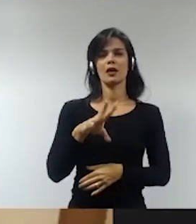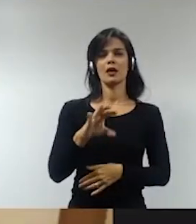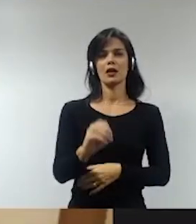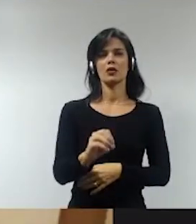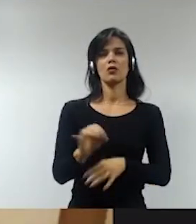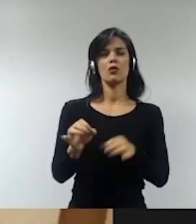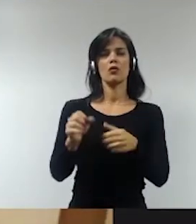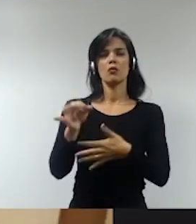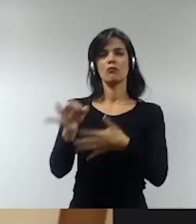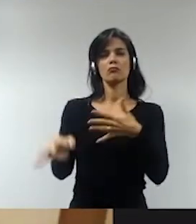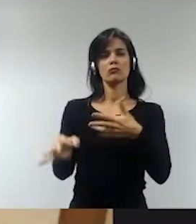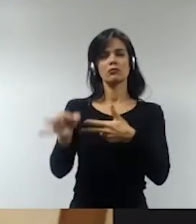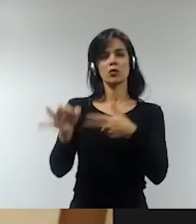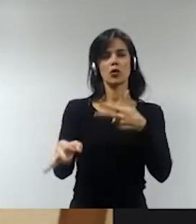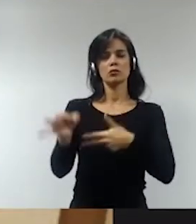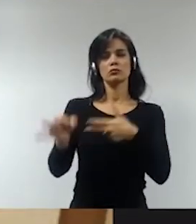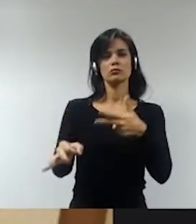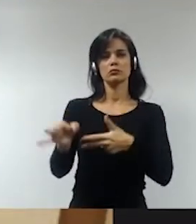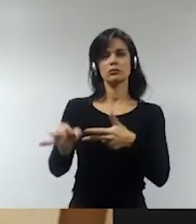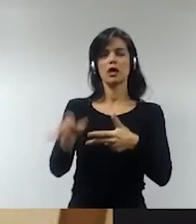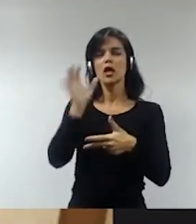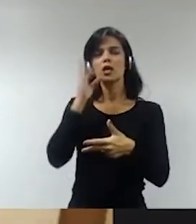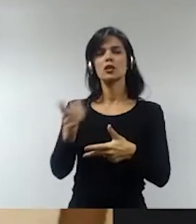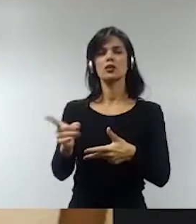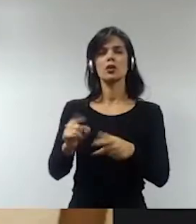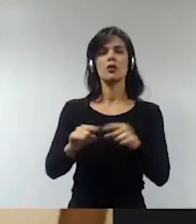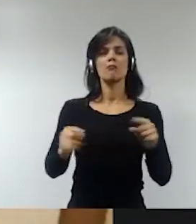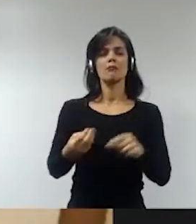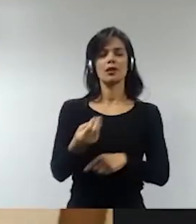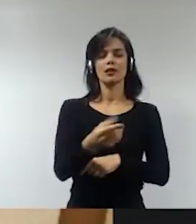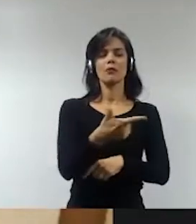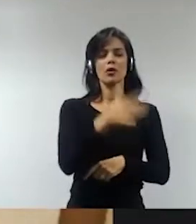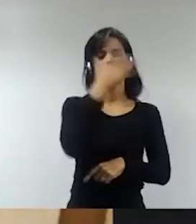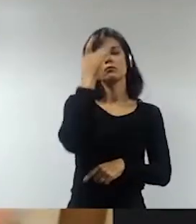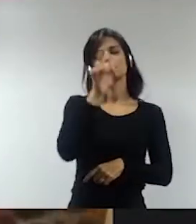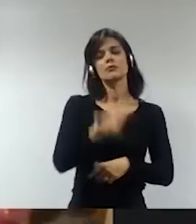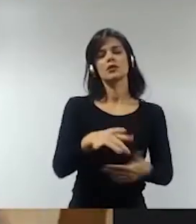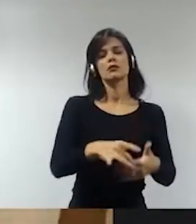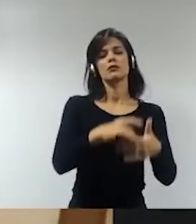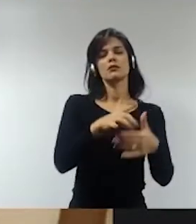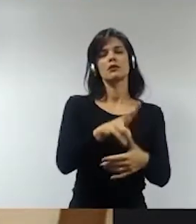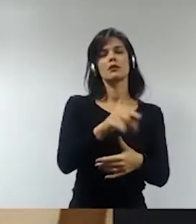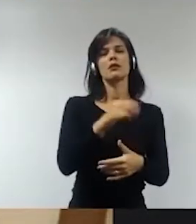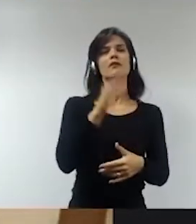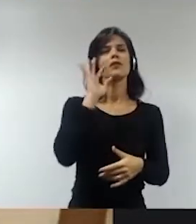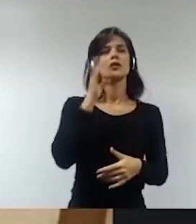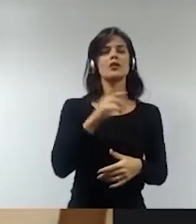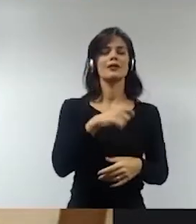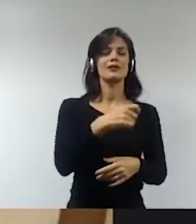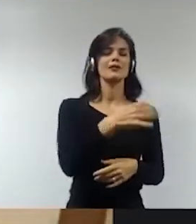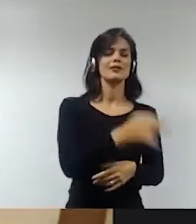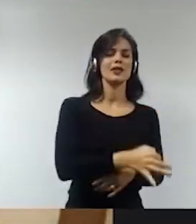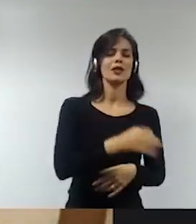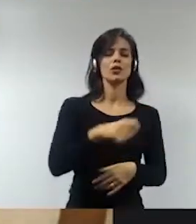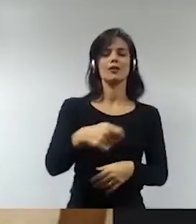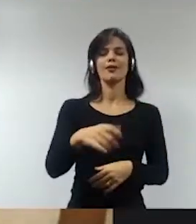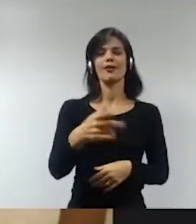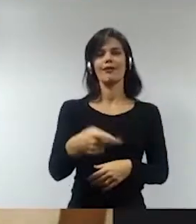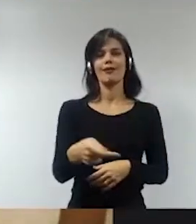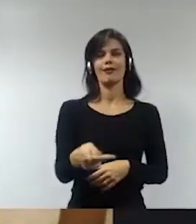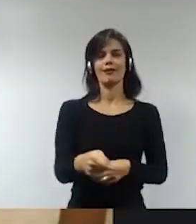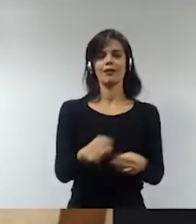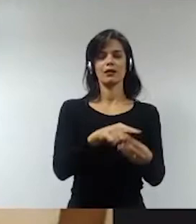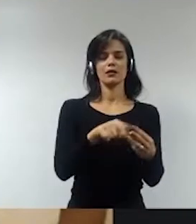possibilidade de solucionar o conflito, você dá isso a um árbitro, que vai decidir quem está certo ou errado, né? Então, nessas